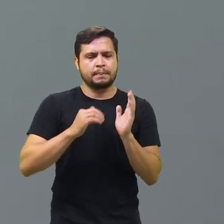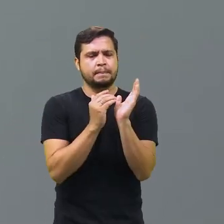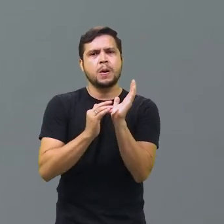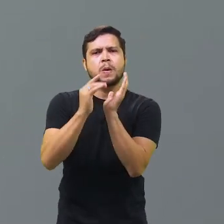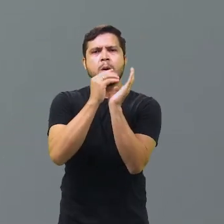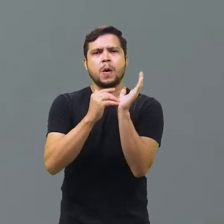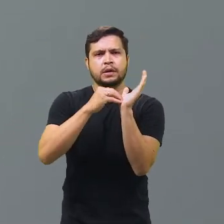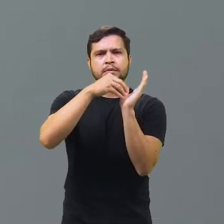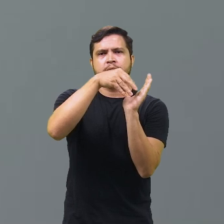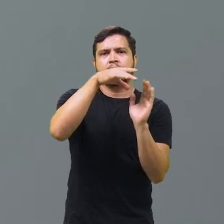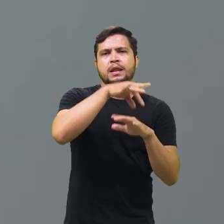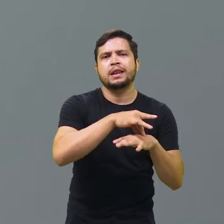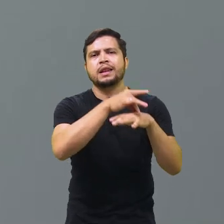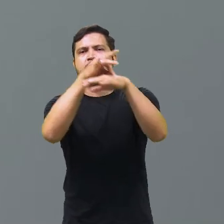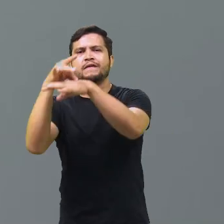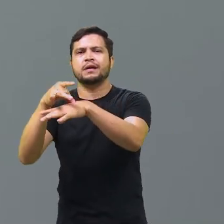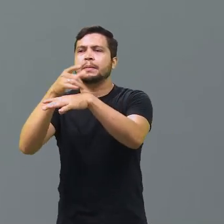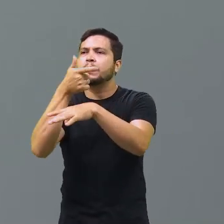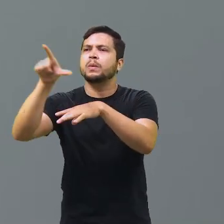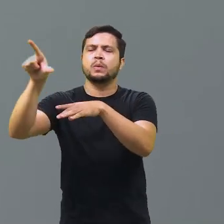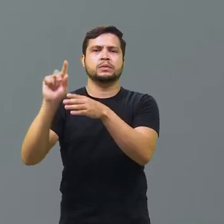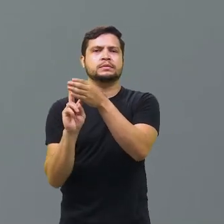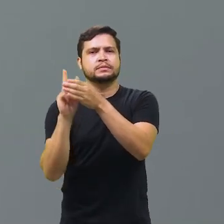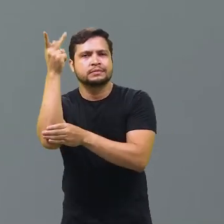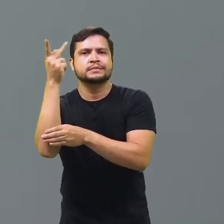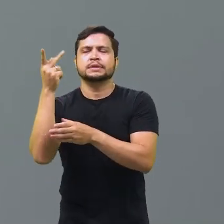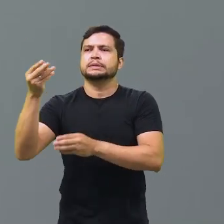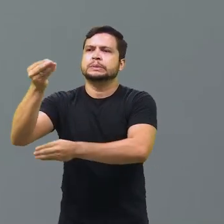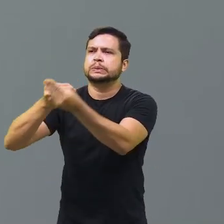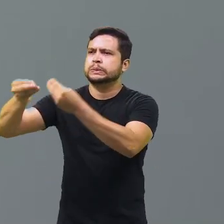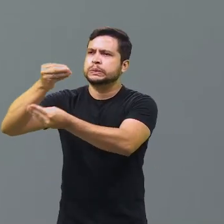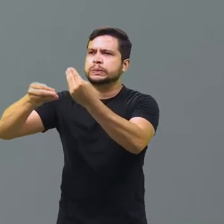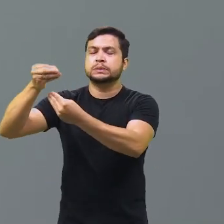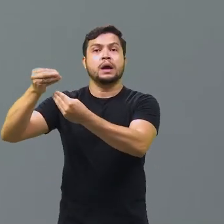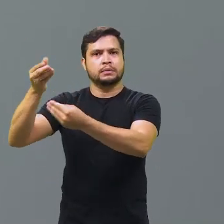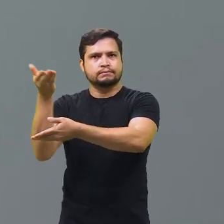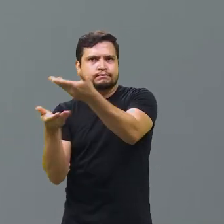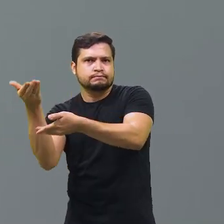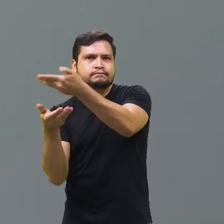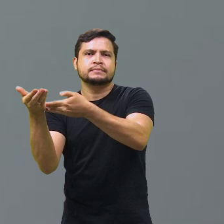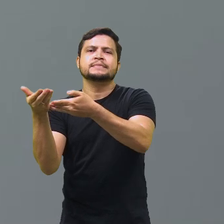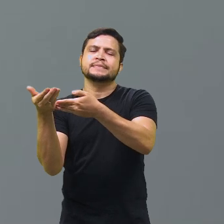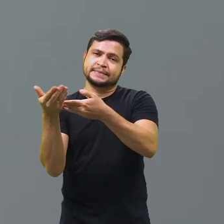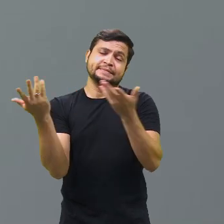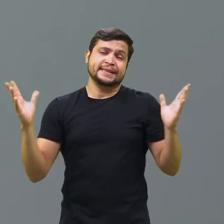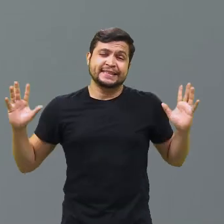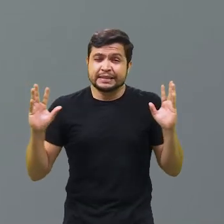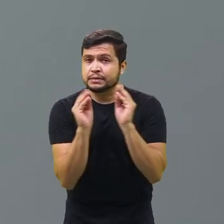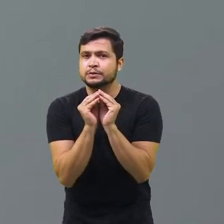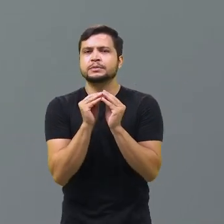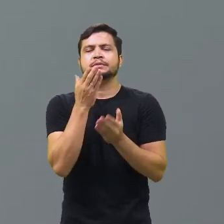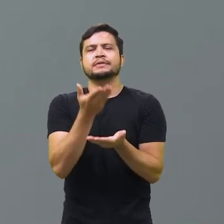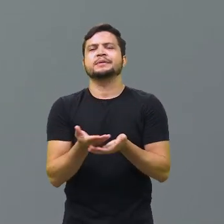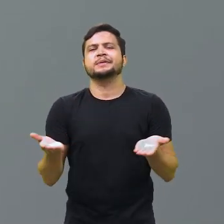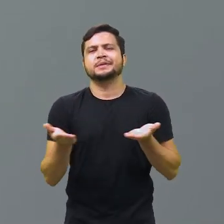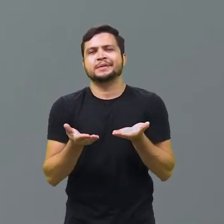outra planta, fazendo essa troca de material genético. Então, isso aqui, gente, de forma resumida, é o resumão da nossa